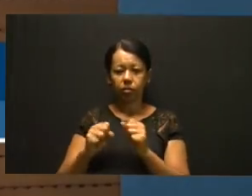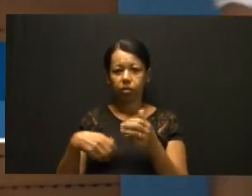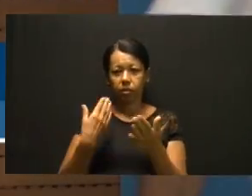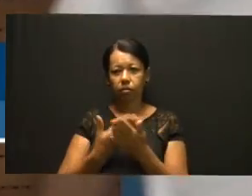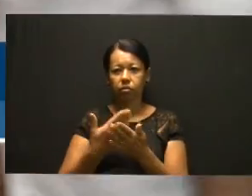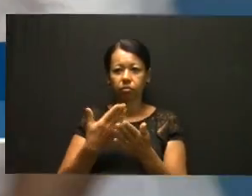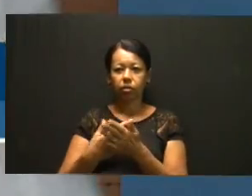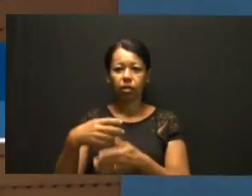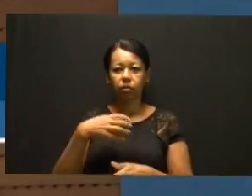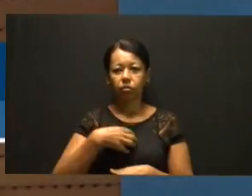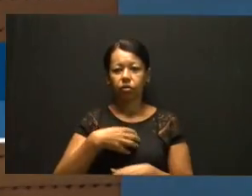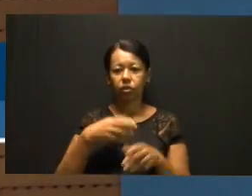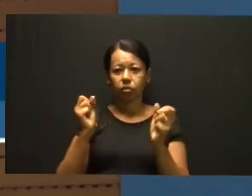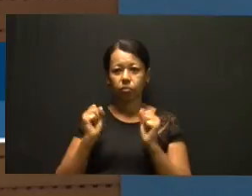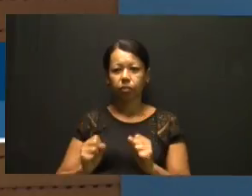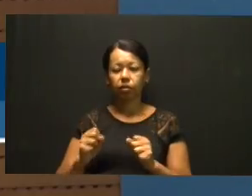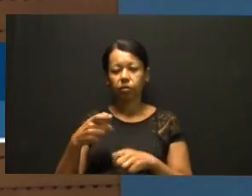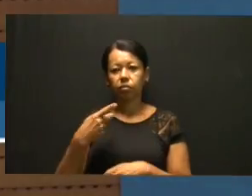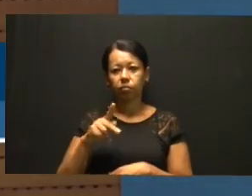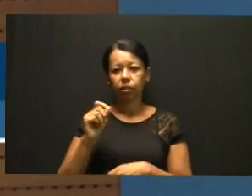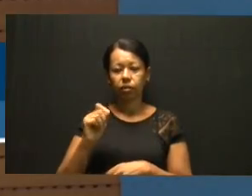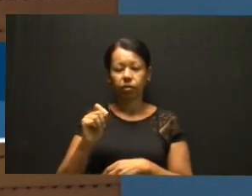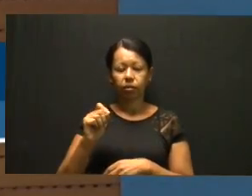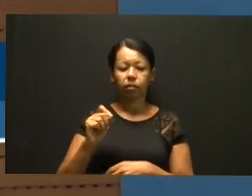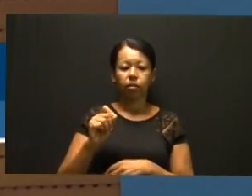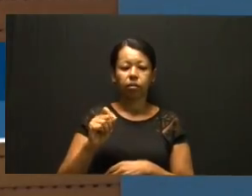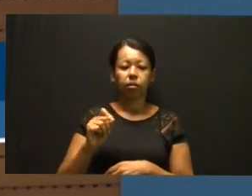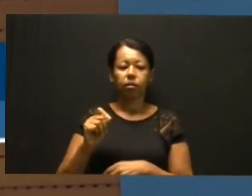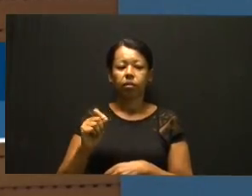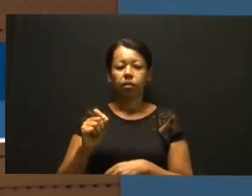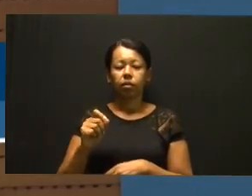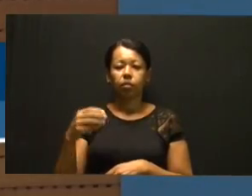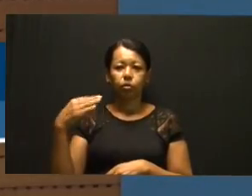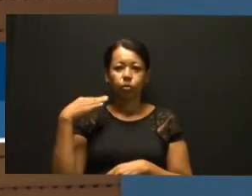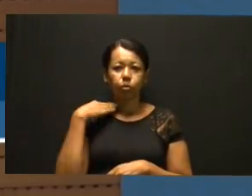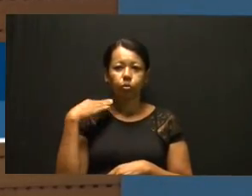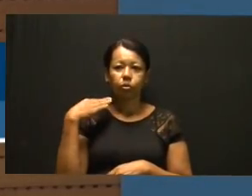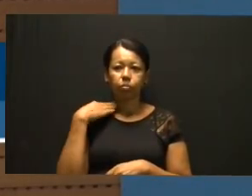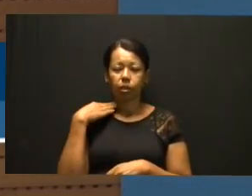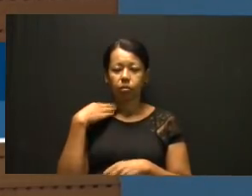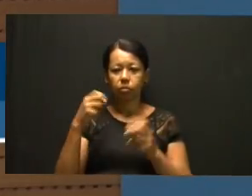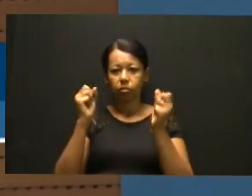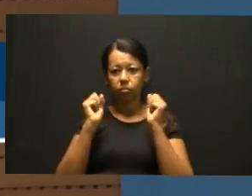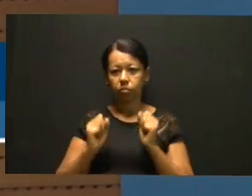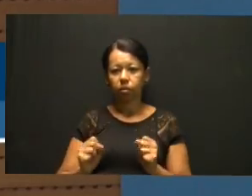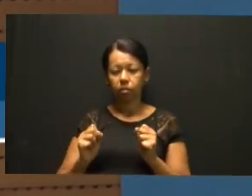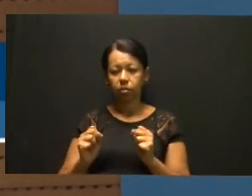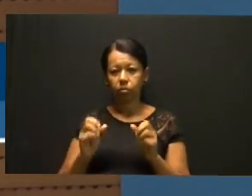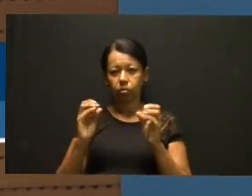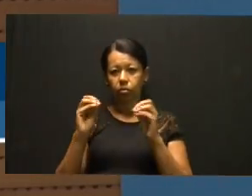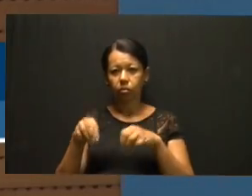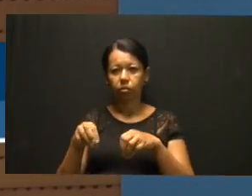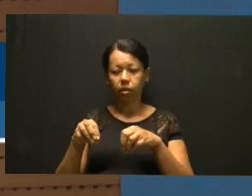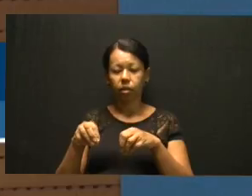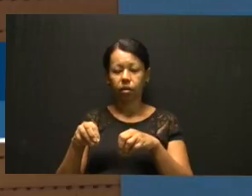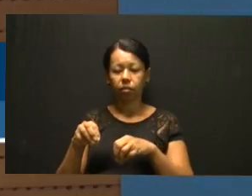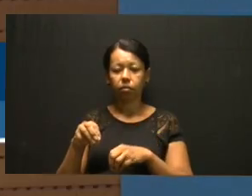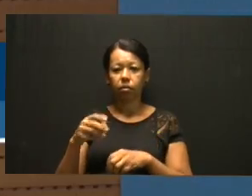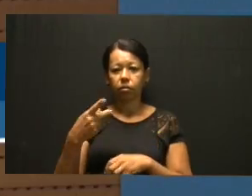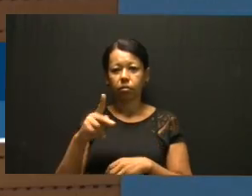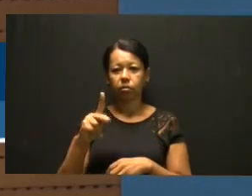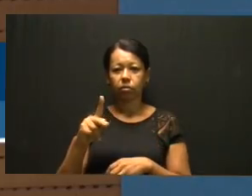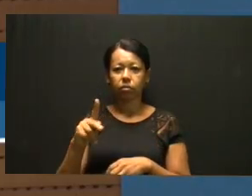as formas possíveis para que essas entidades bancárias possa colocar em cada uma de